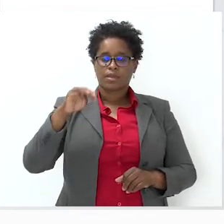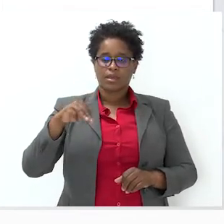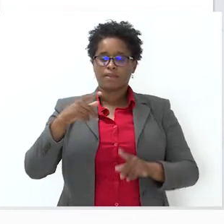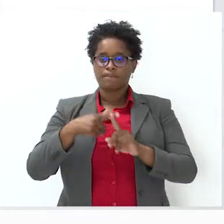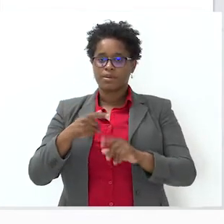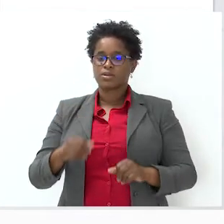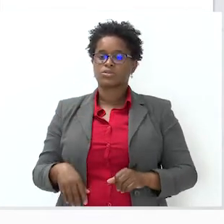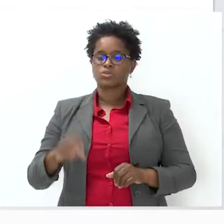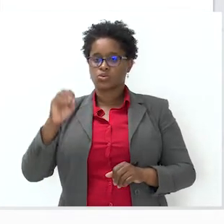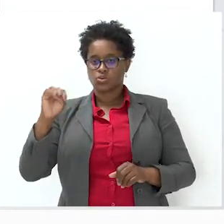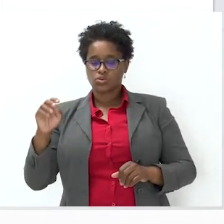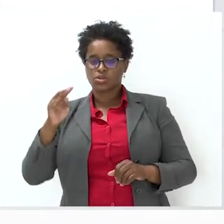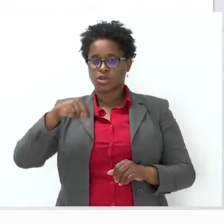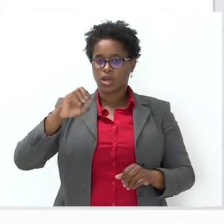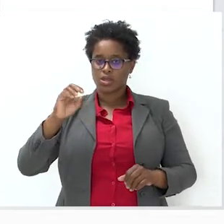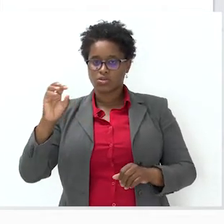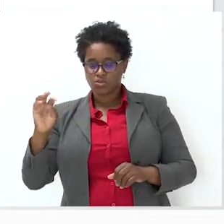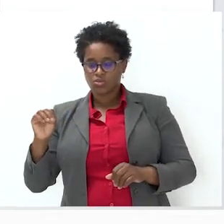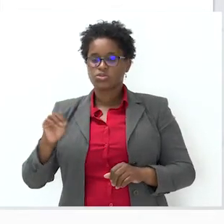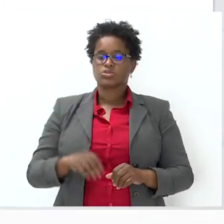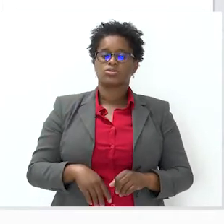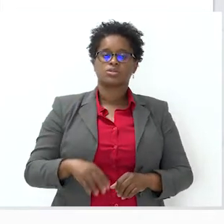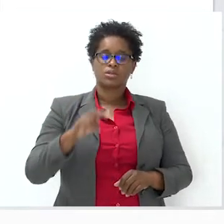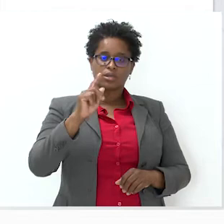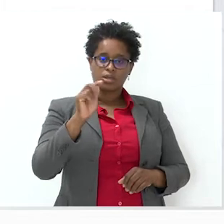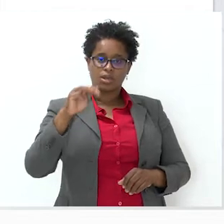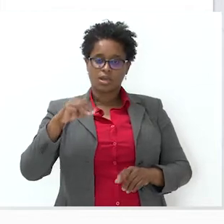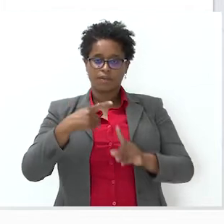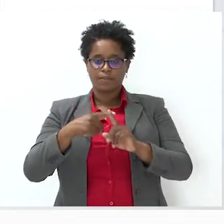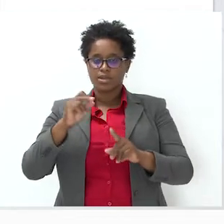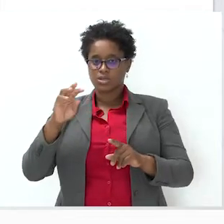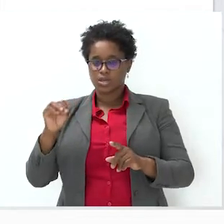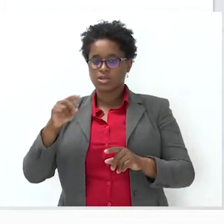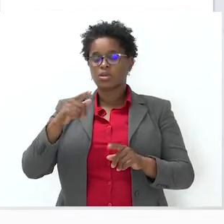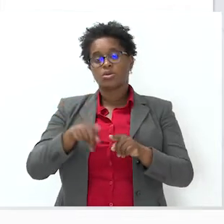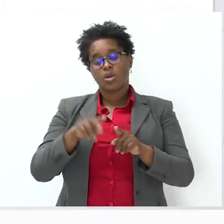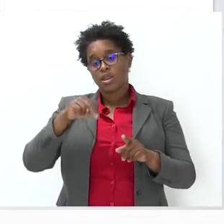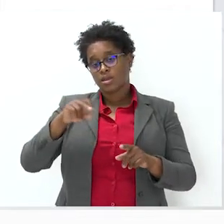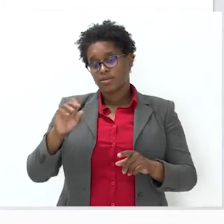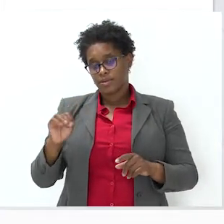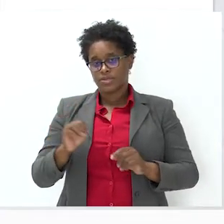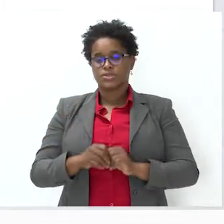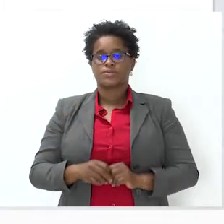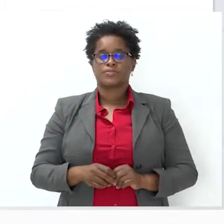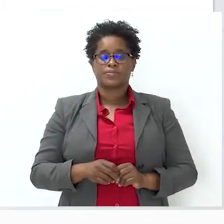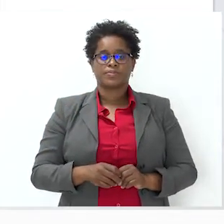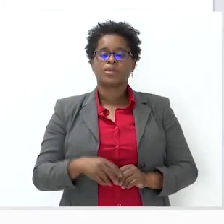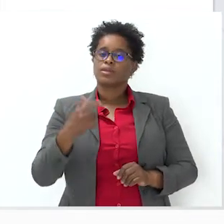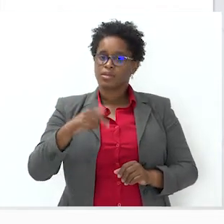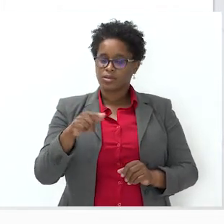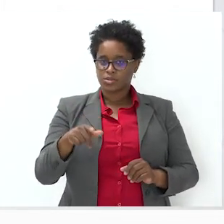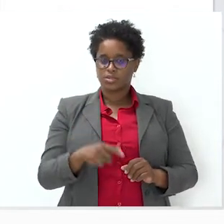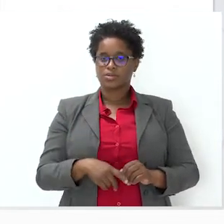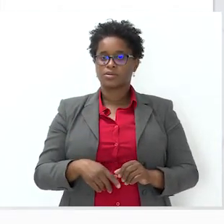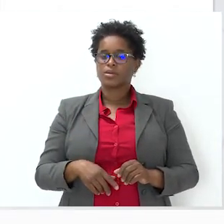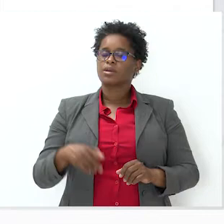em mais us igual a nus, em mais as igual a nas.